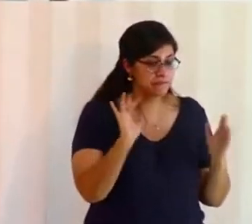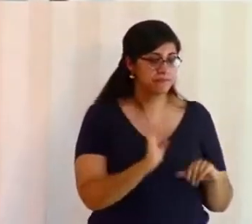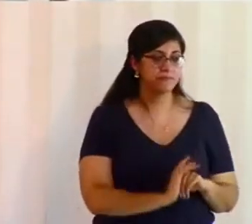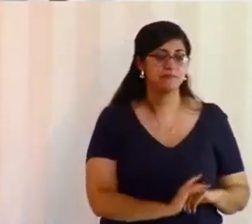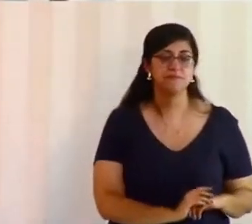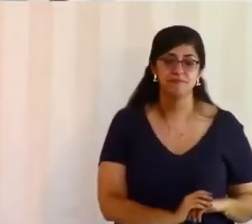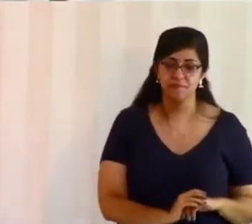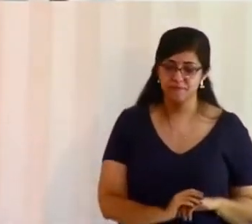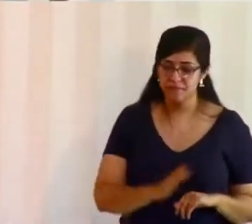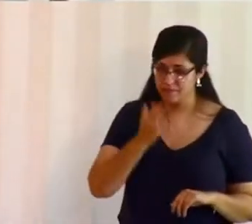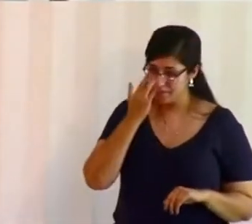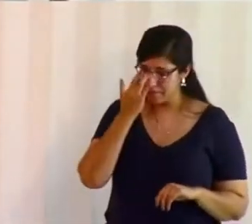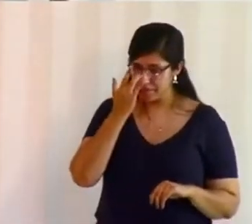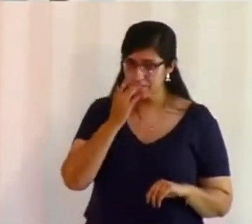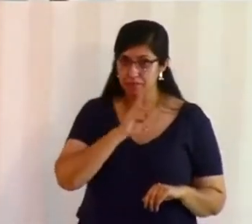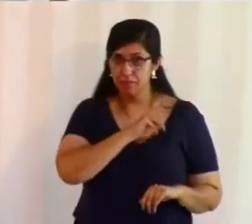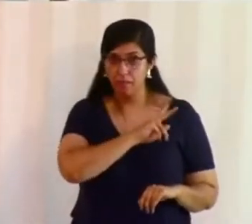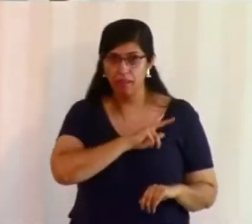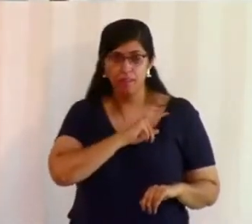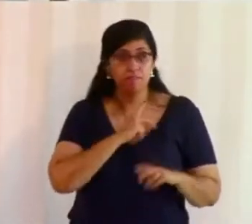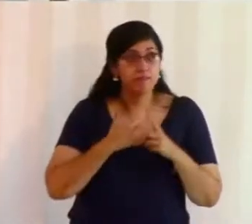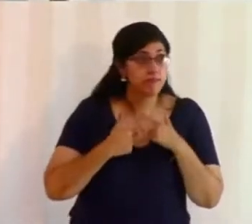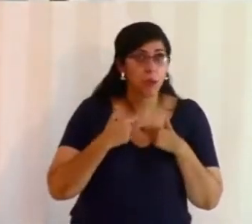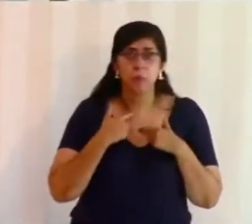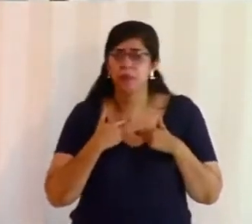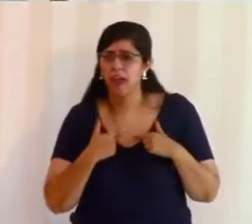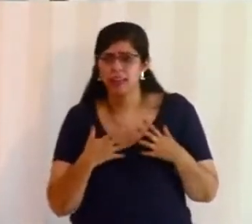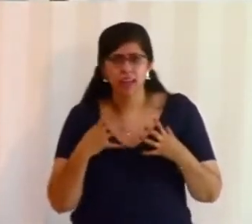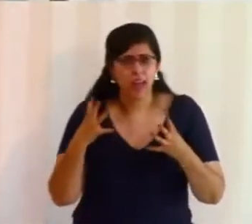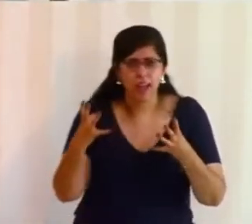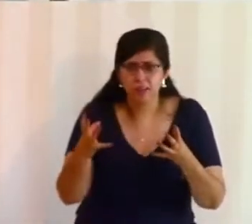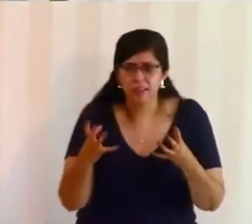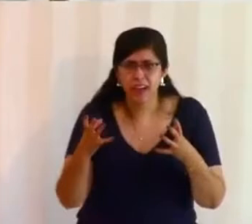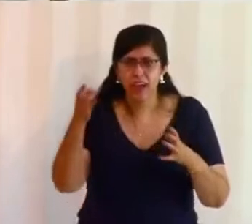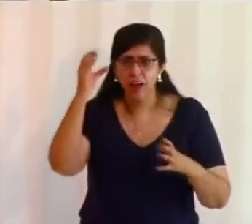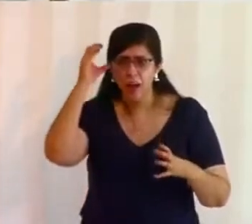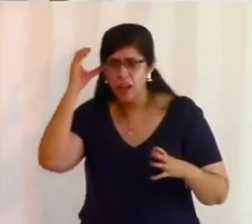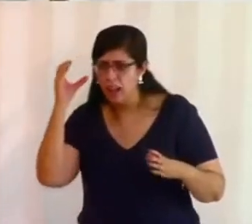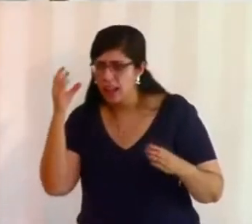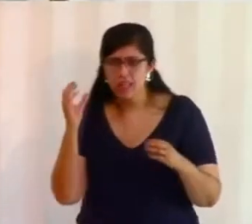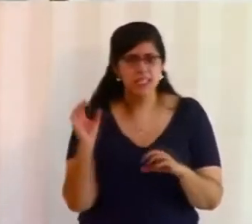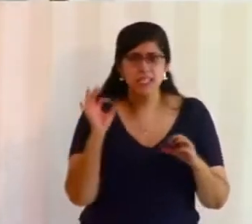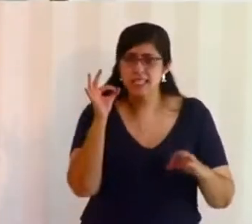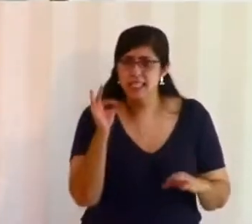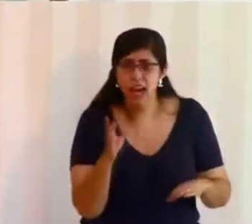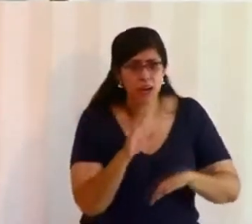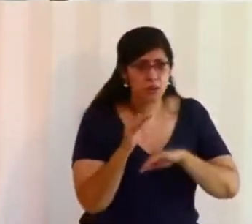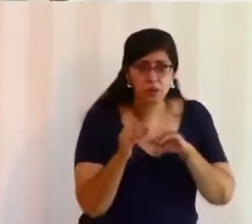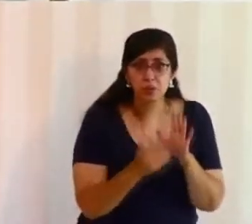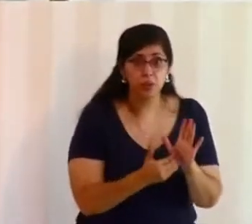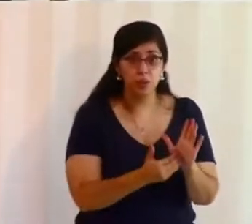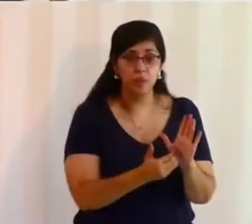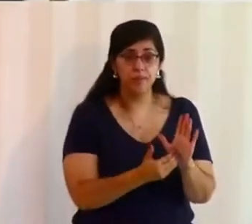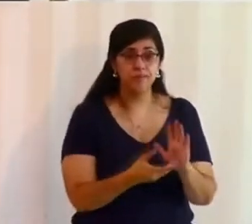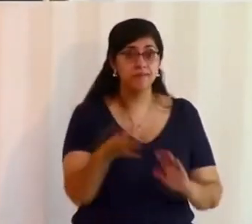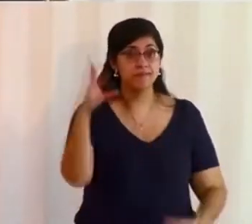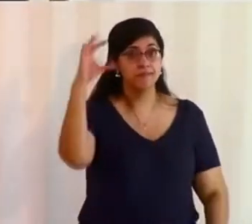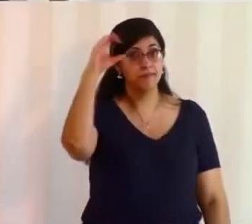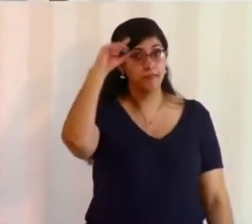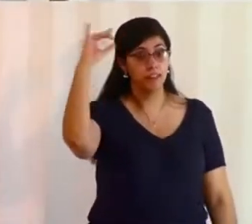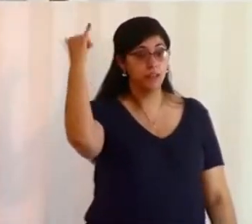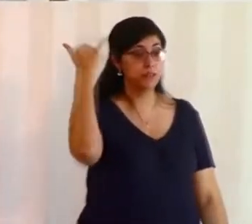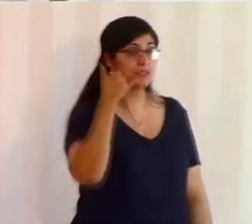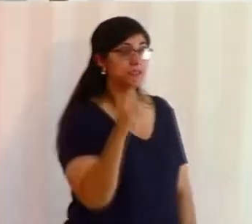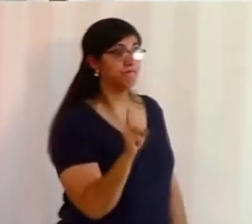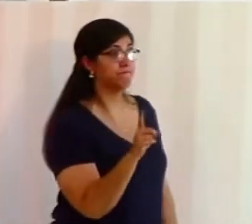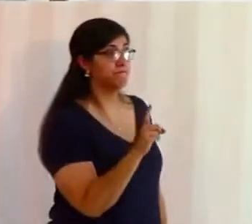Ásia, eu quero pregar o Evangelho, eu já tracei todos os planos, eu já entrei em contato com o campo, está tudo certo. E Deus fecha a porta. Queridos